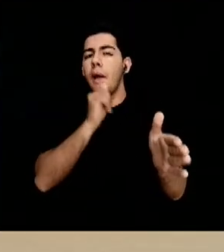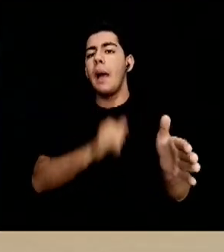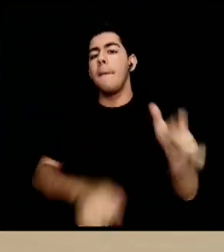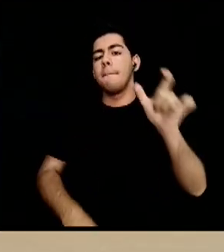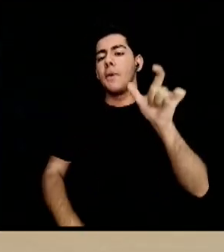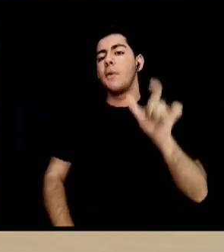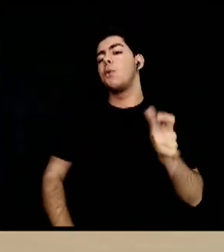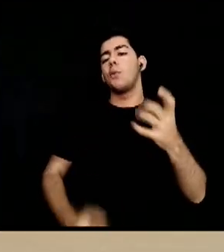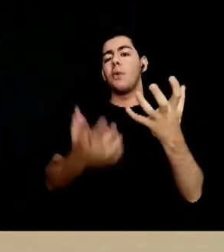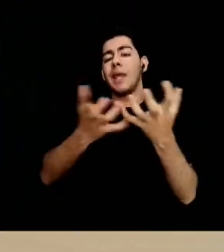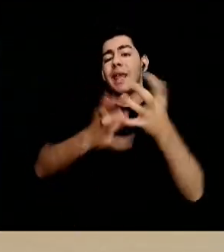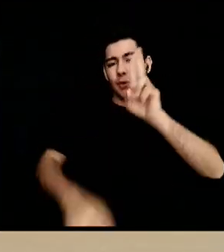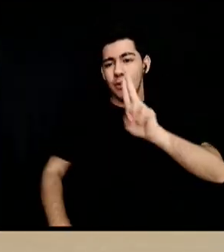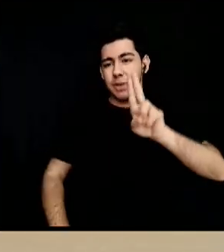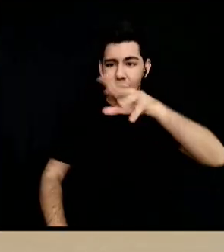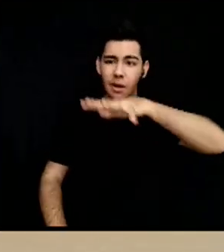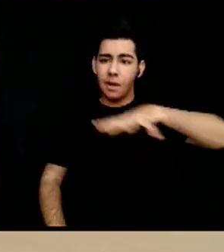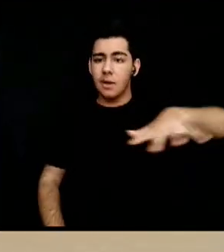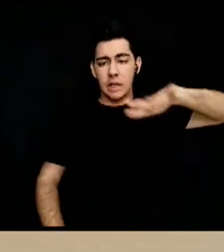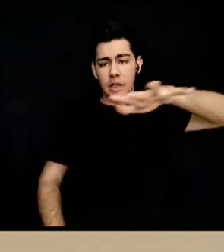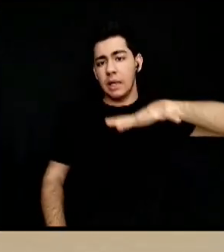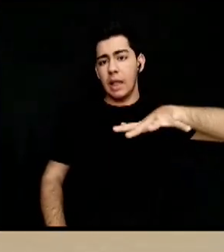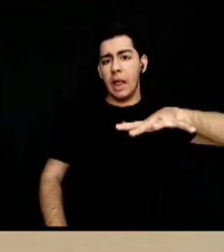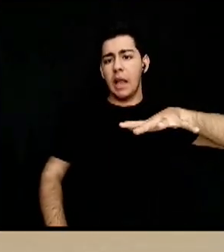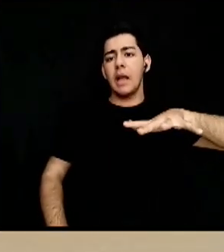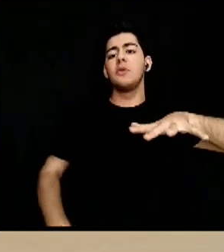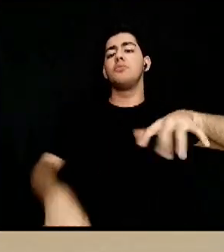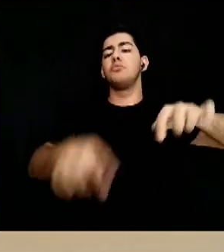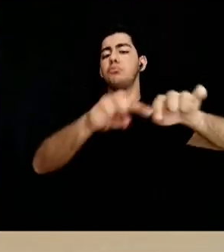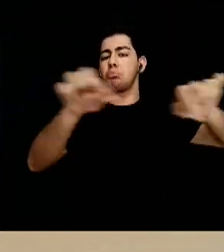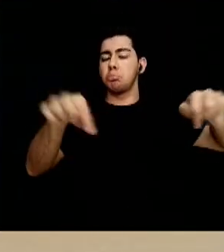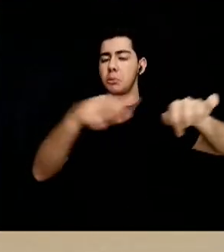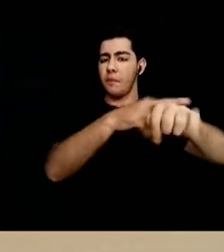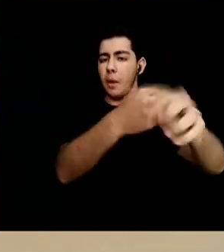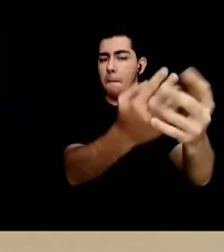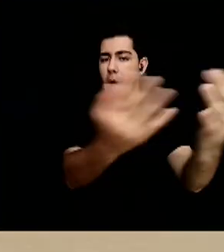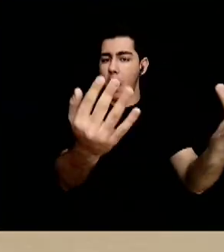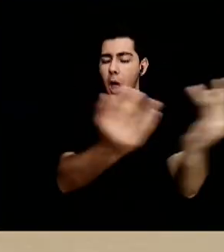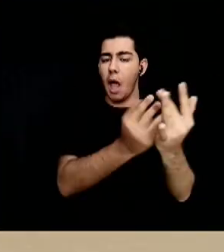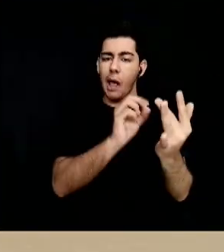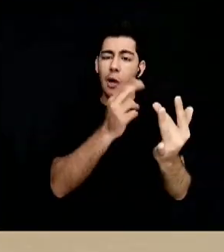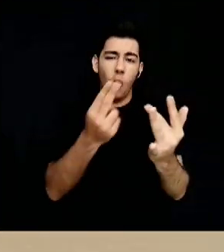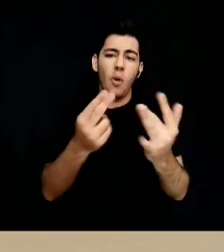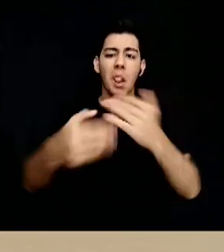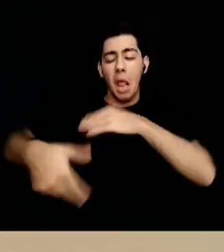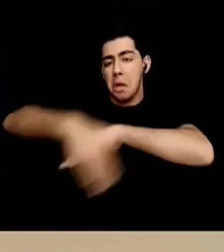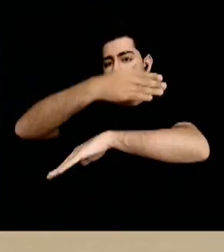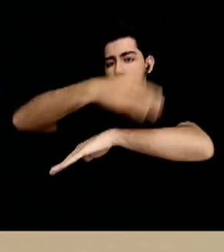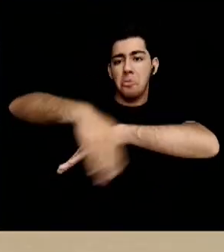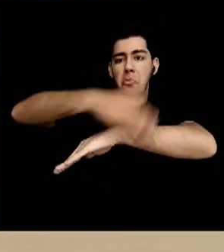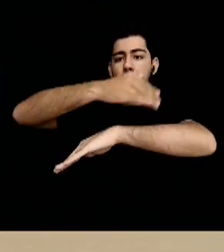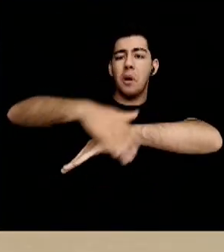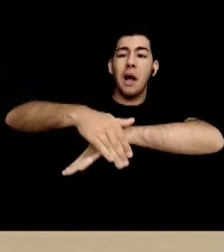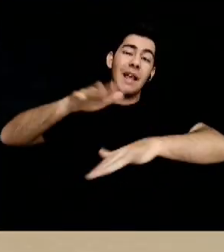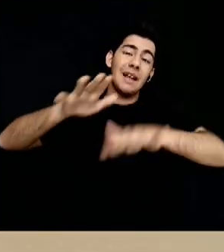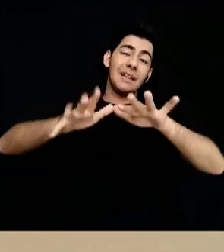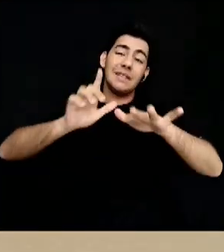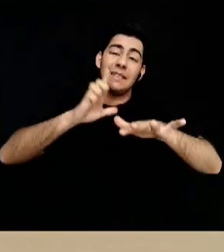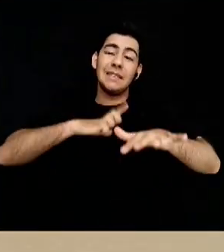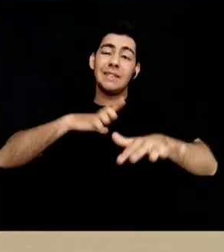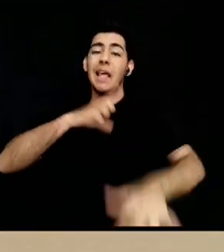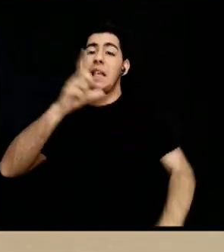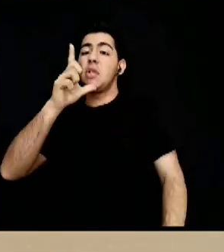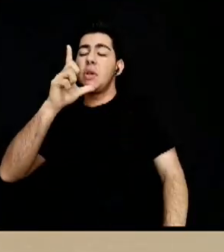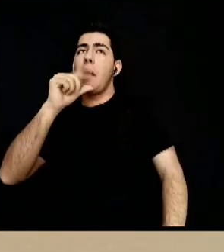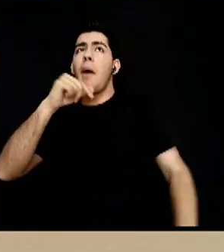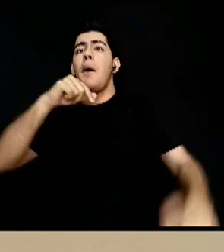exemplo, colocar no jardim, colocar na frente de casa, que são ambientes que a gente às vezes acaba tendo ali momentos